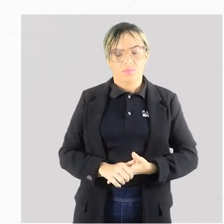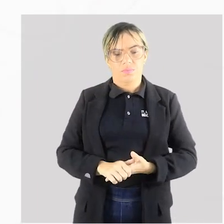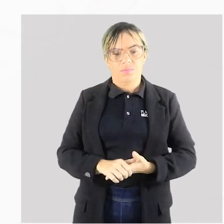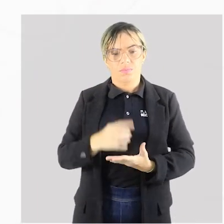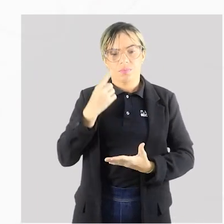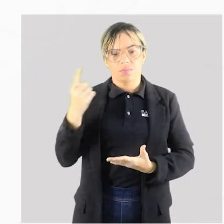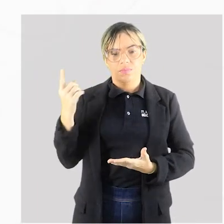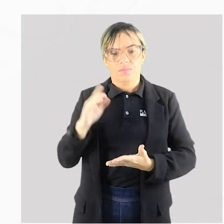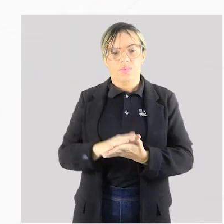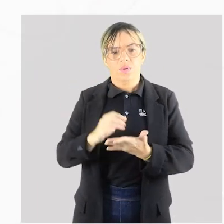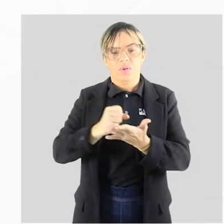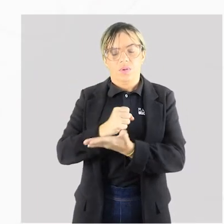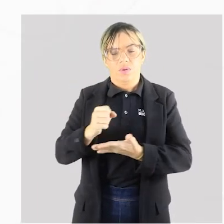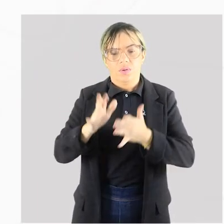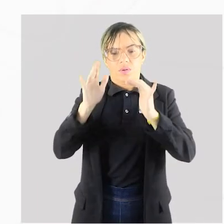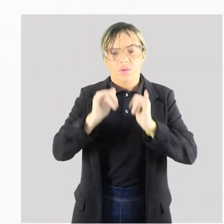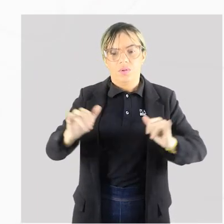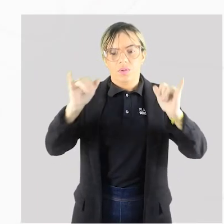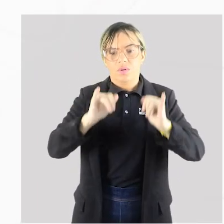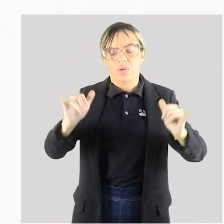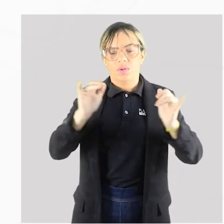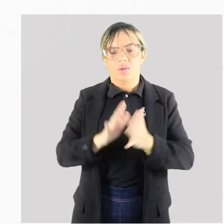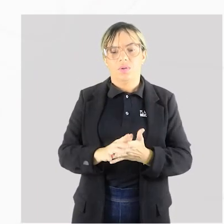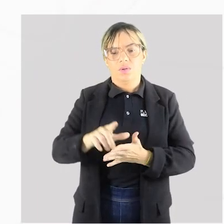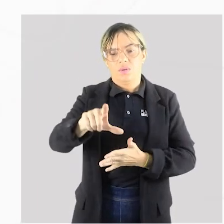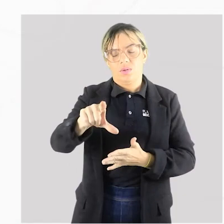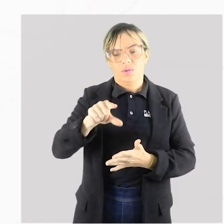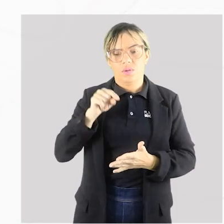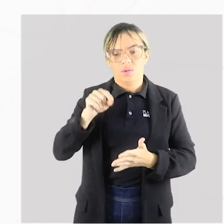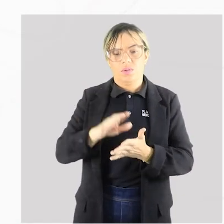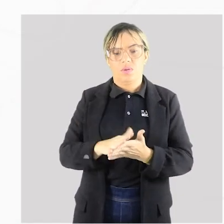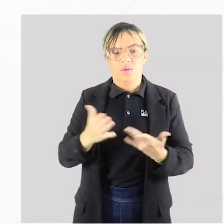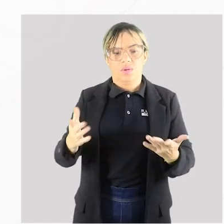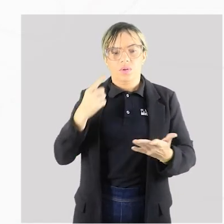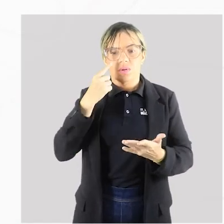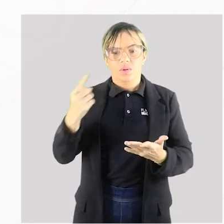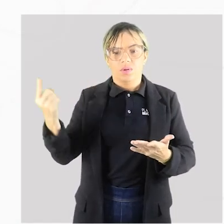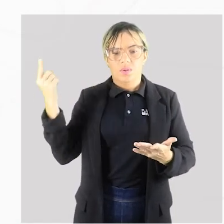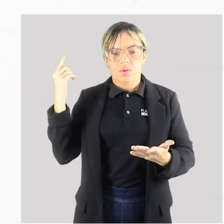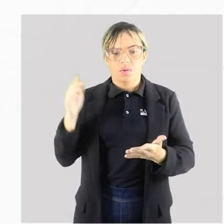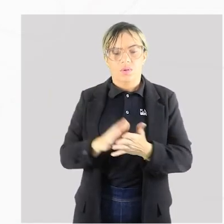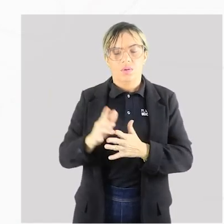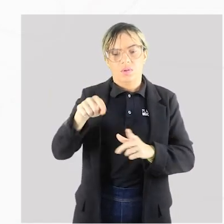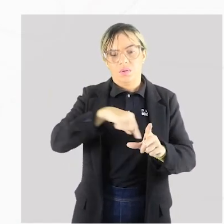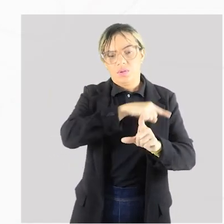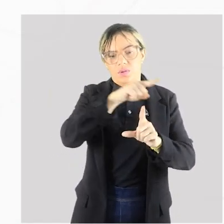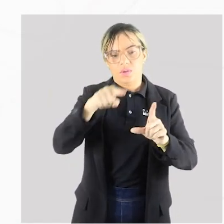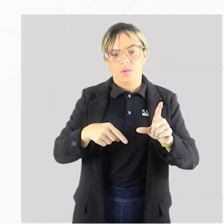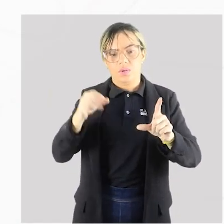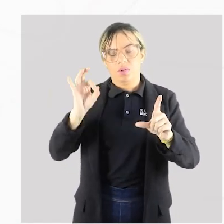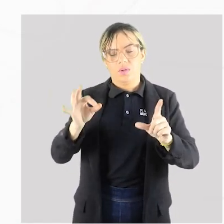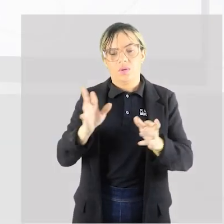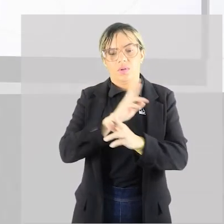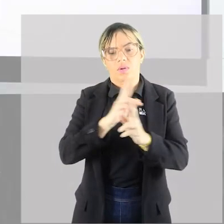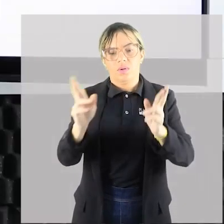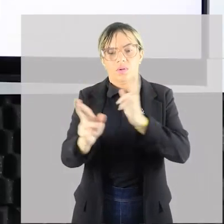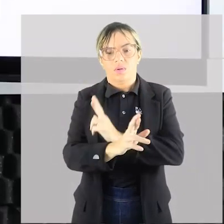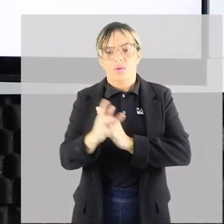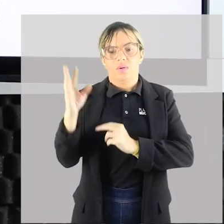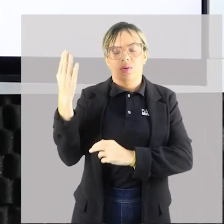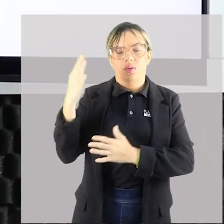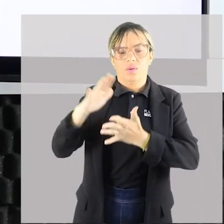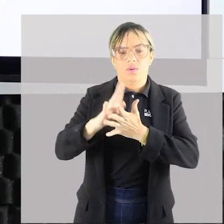alternativas. Com base nessas informações, indique a alternativa que relaciona corretamente